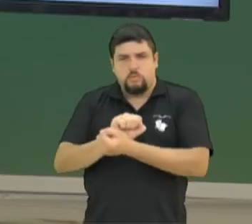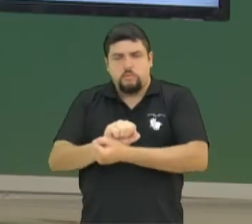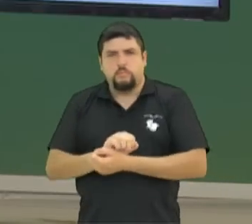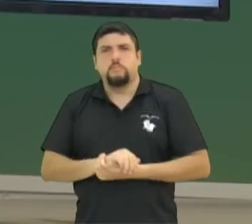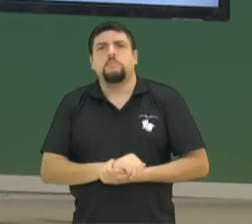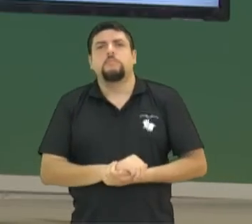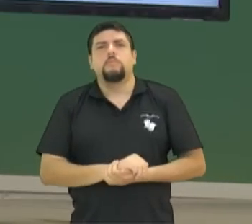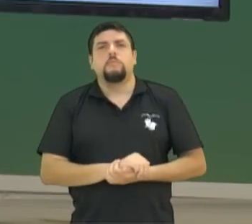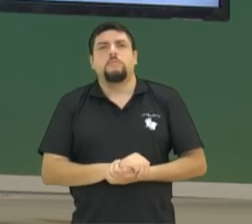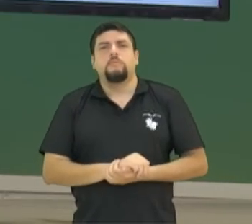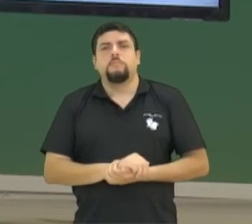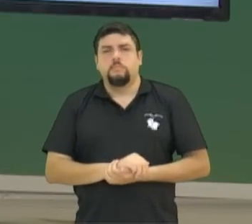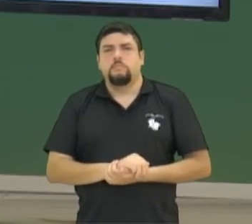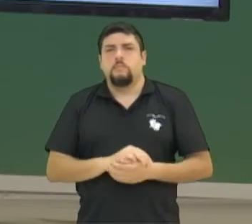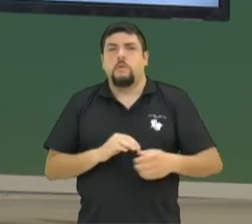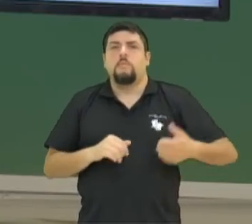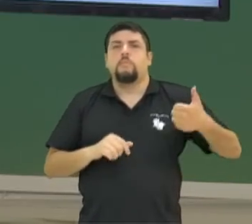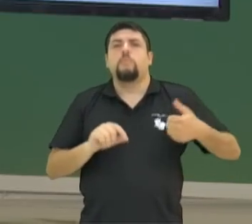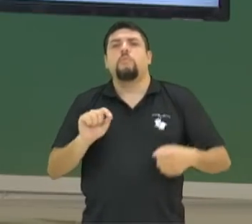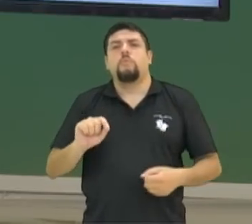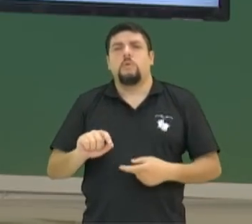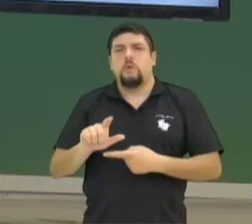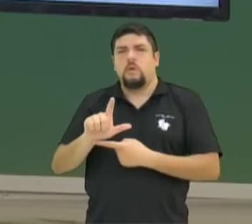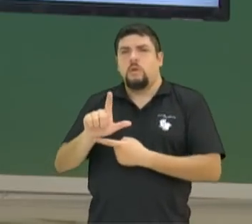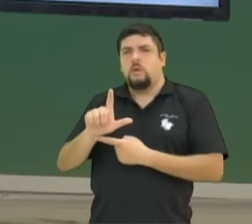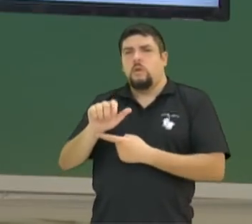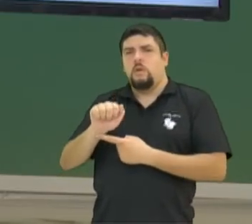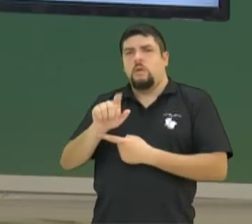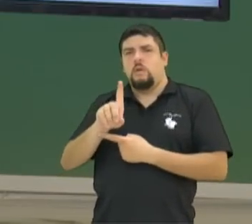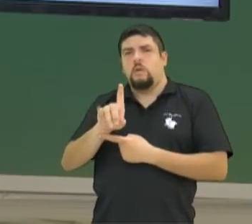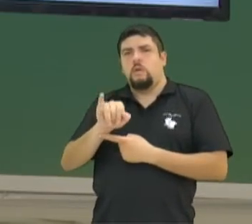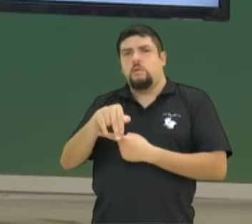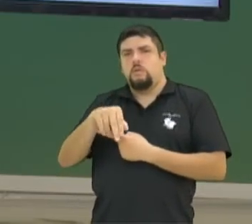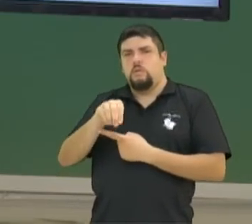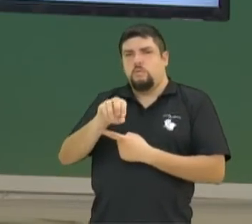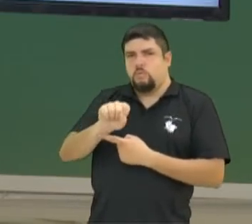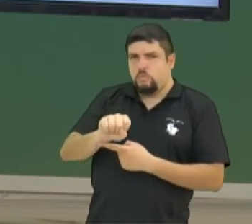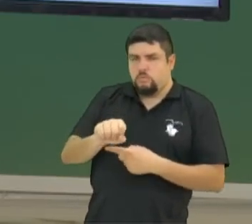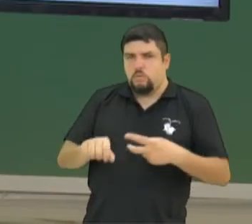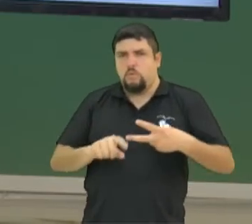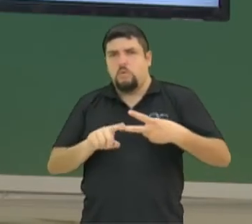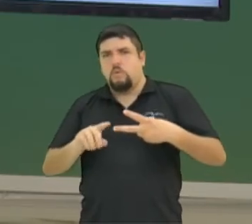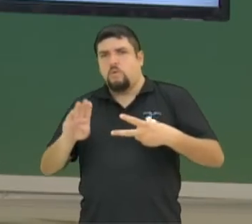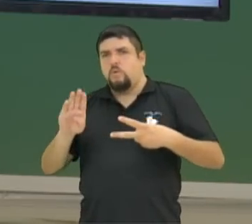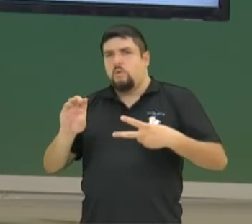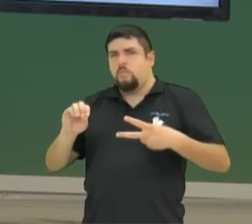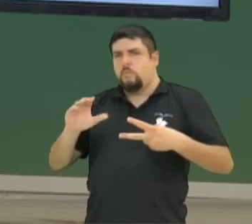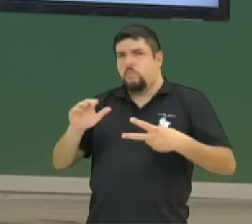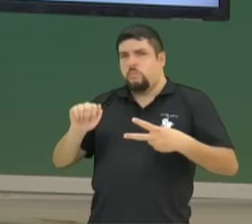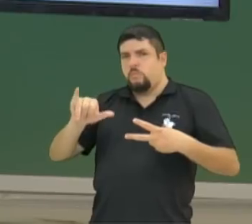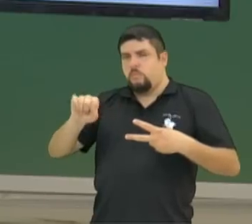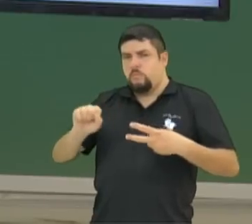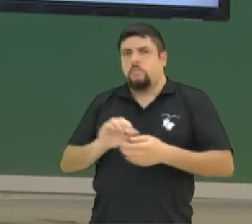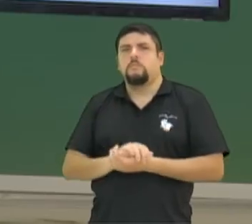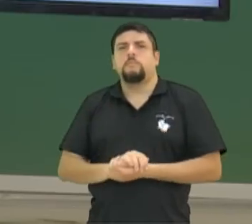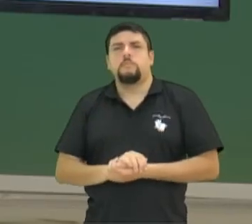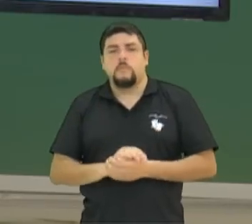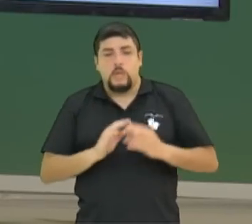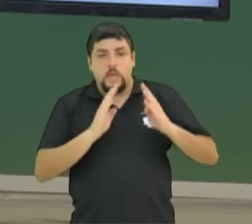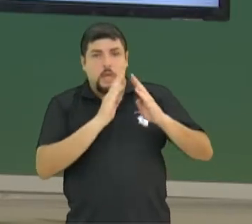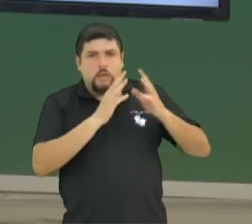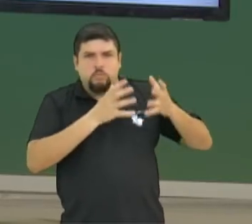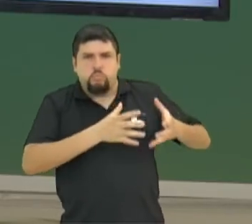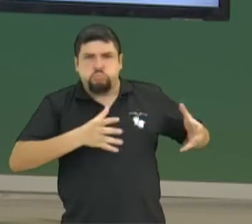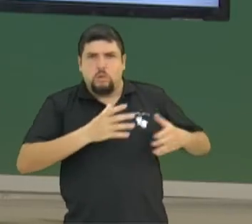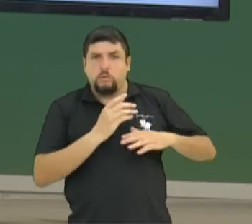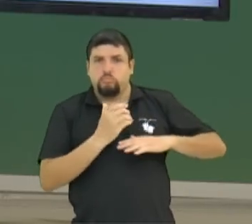uma primeira divisão que nós podemos fazer é entre ladinos e boçais. Os escravos que trabalhavam na casa grande, que trabalhavam na casa do